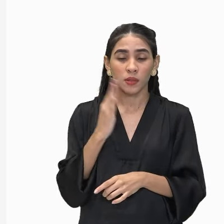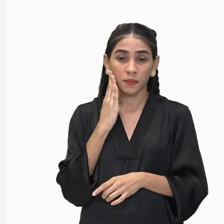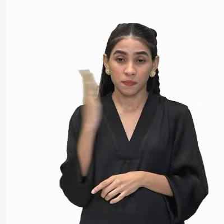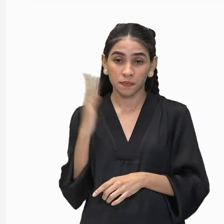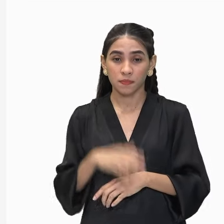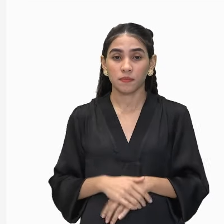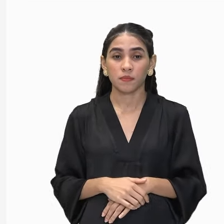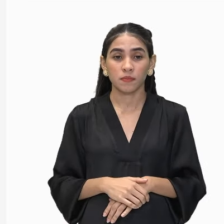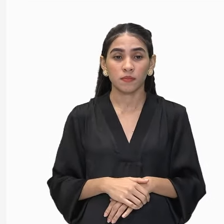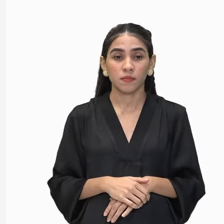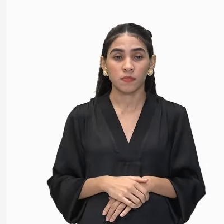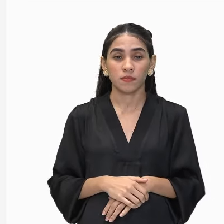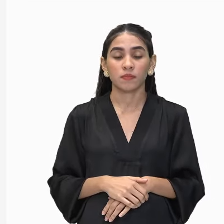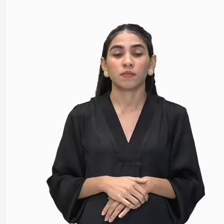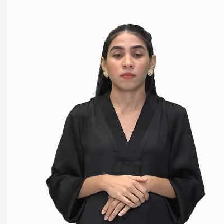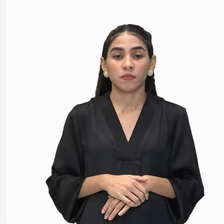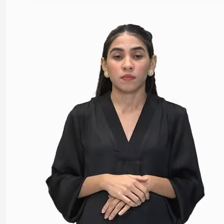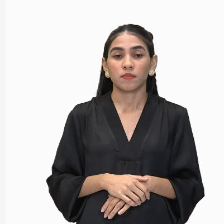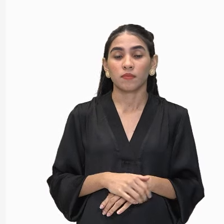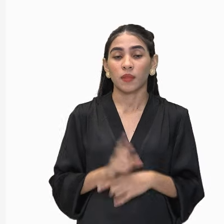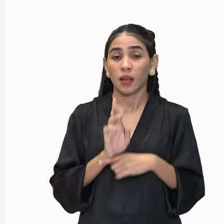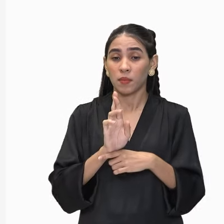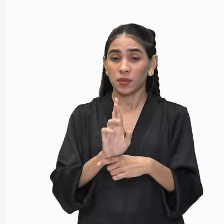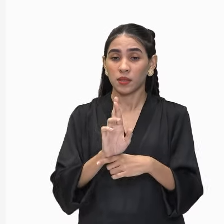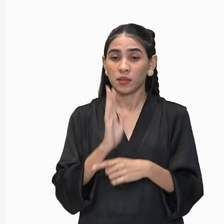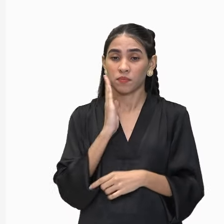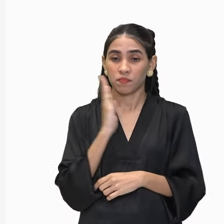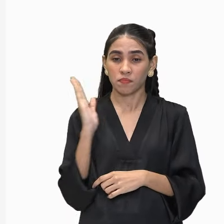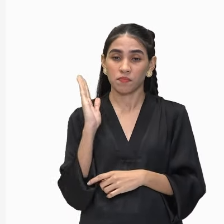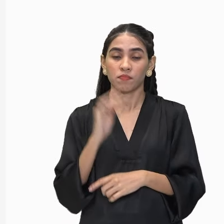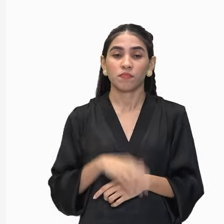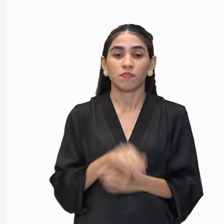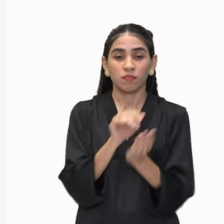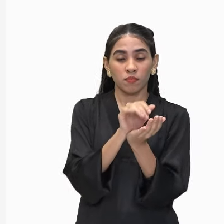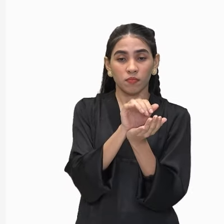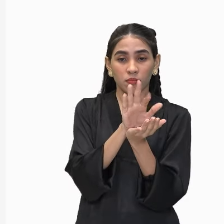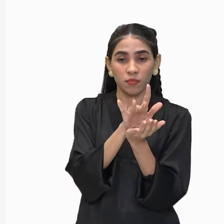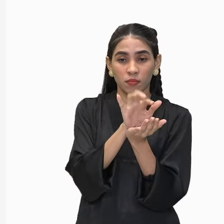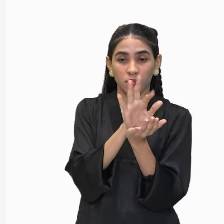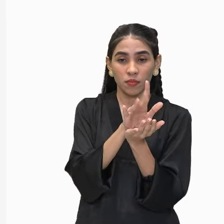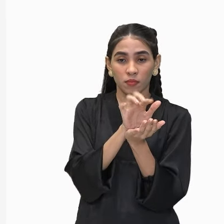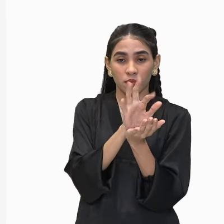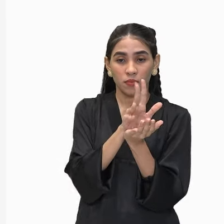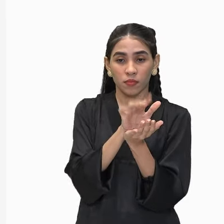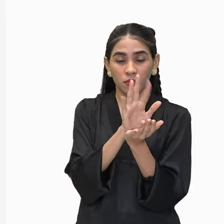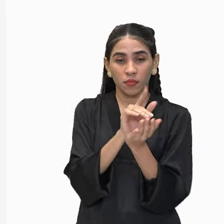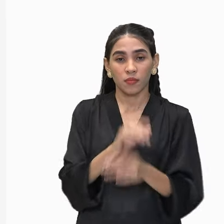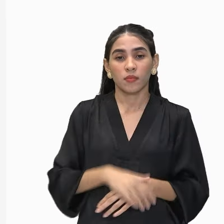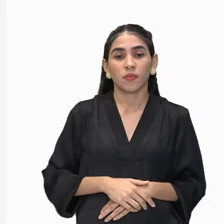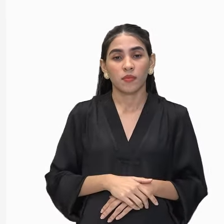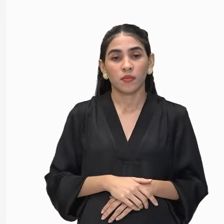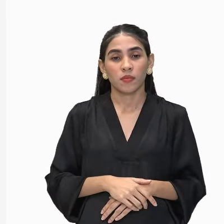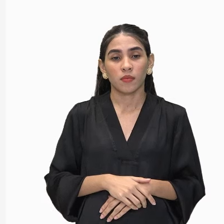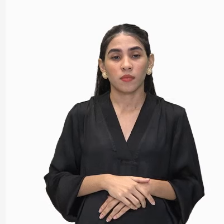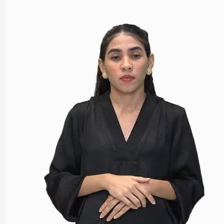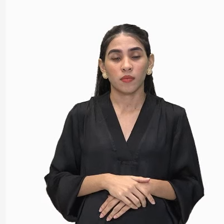Os exemplares deles, nós estamos apresentando aí a estrela do mar comum, que é uma predadora